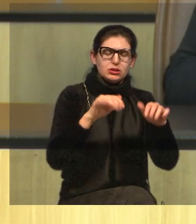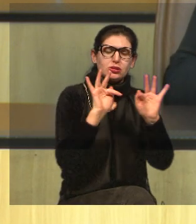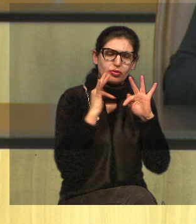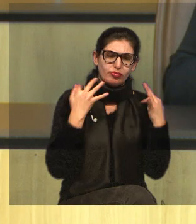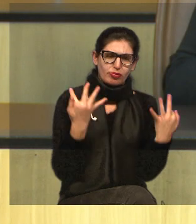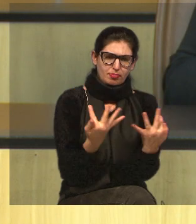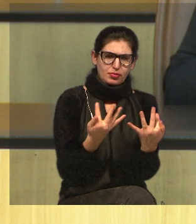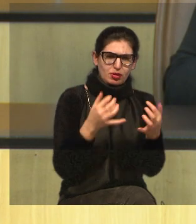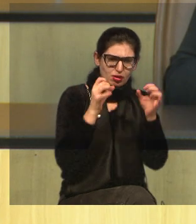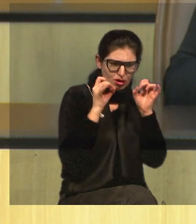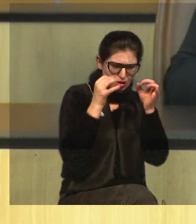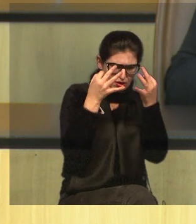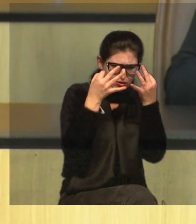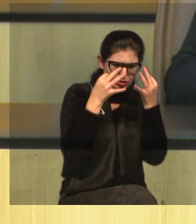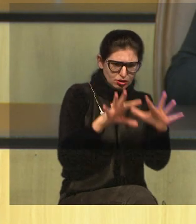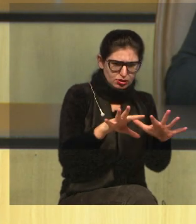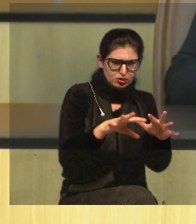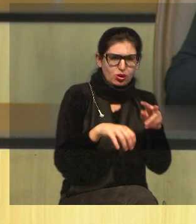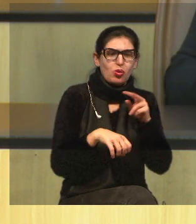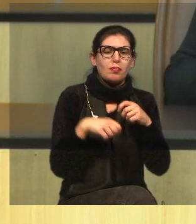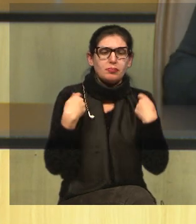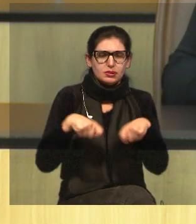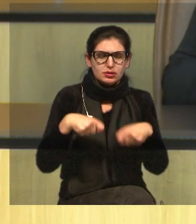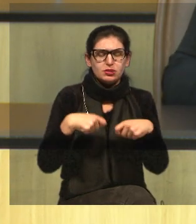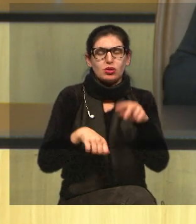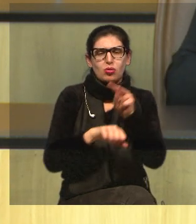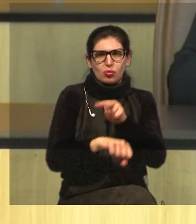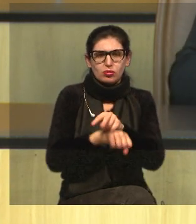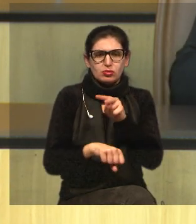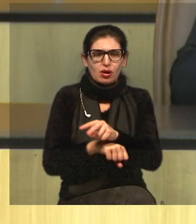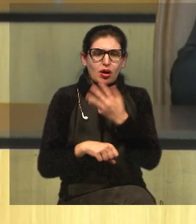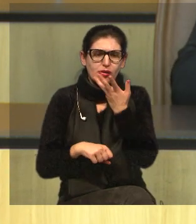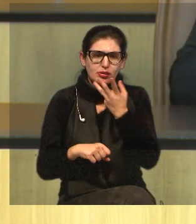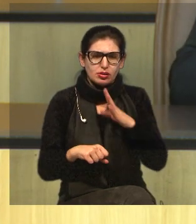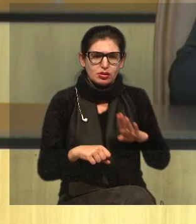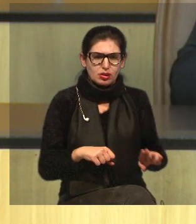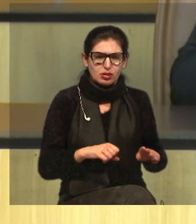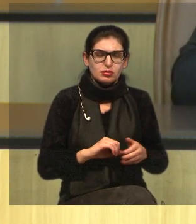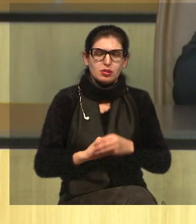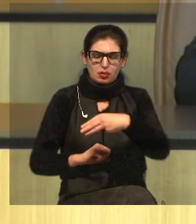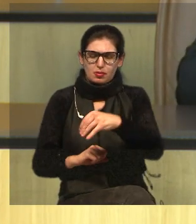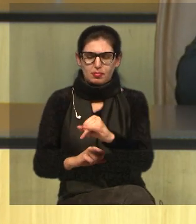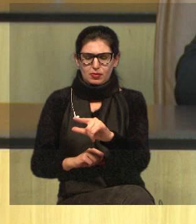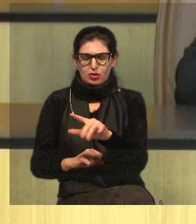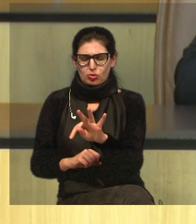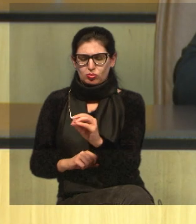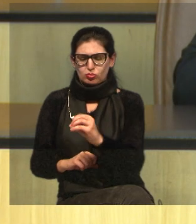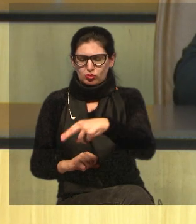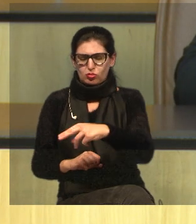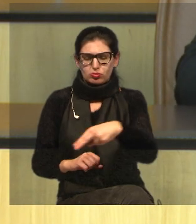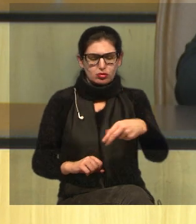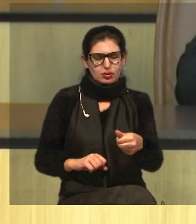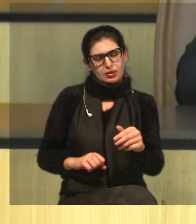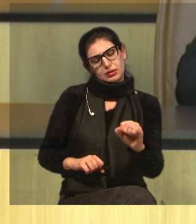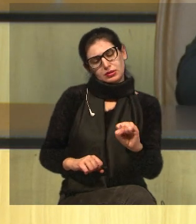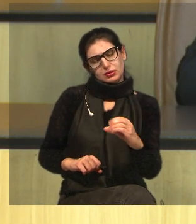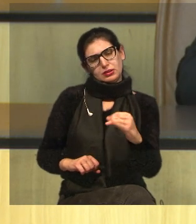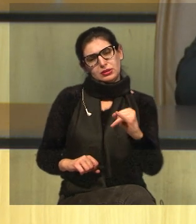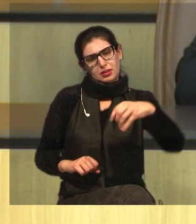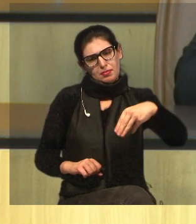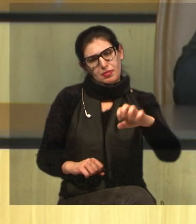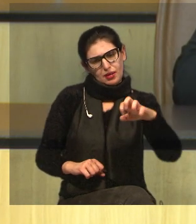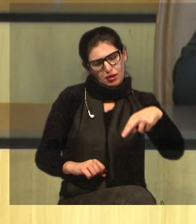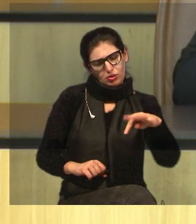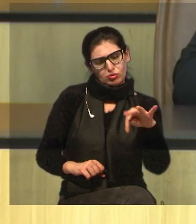e cuidar cada vez mais da nossa criança. E como diz o Milton Nascimento em uma das suas canções, é